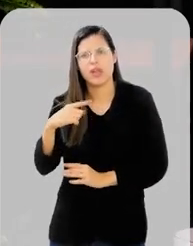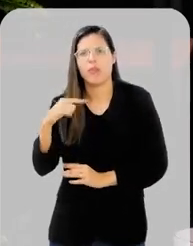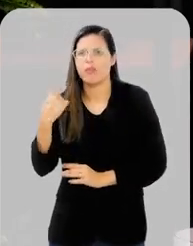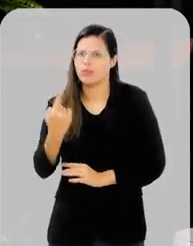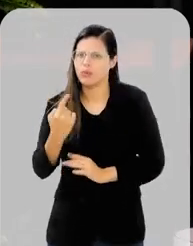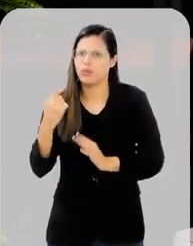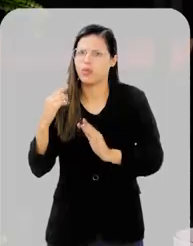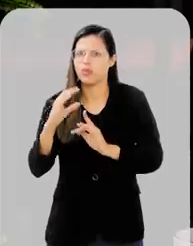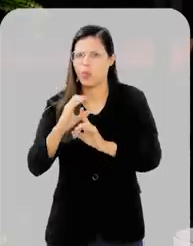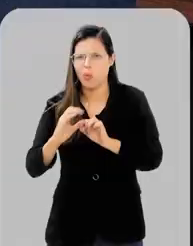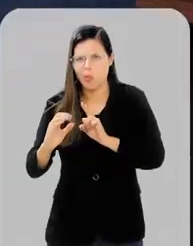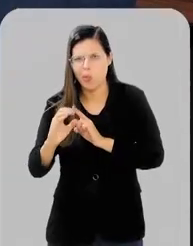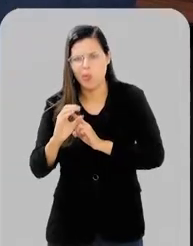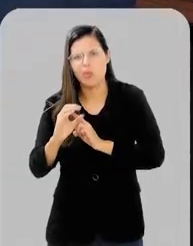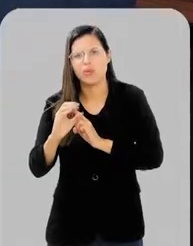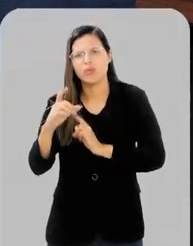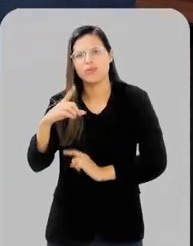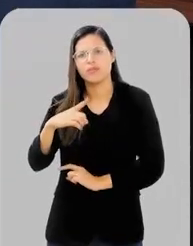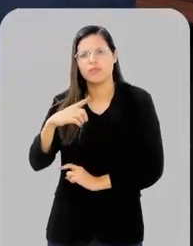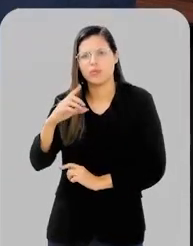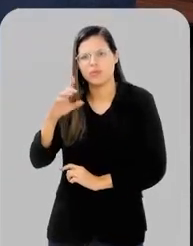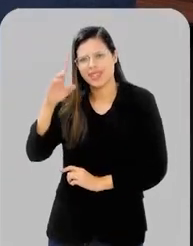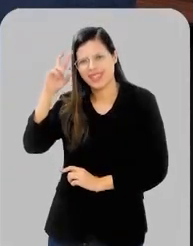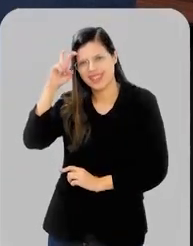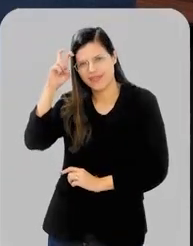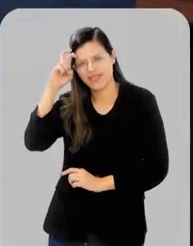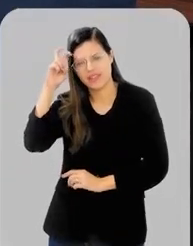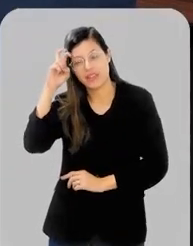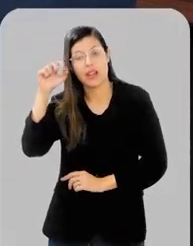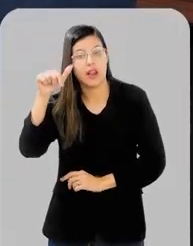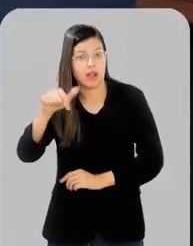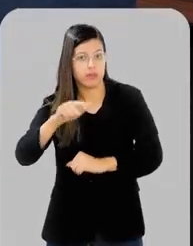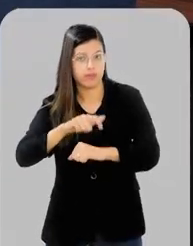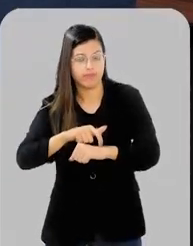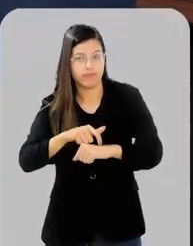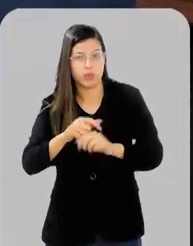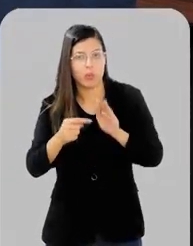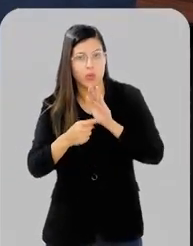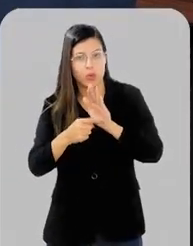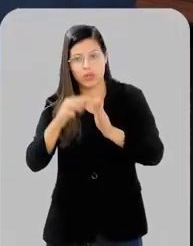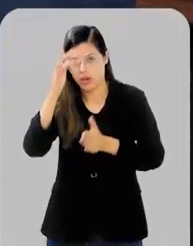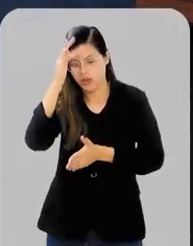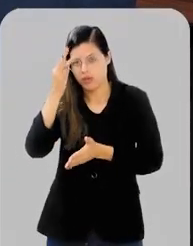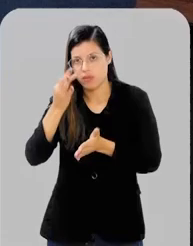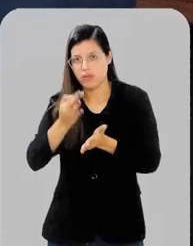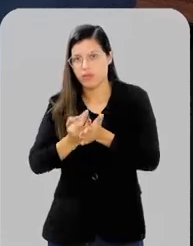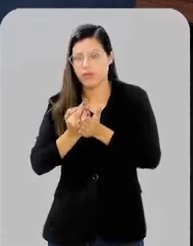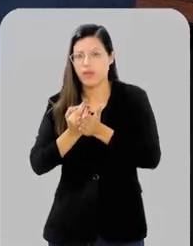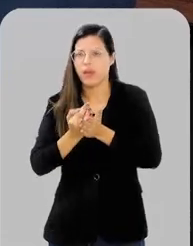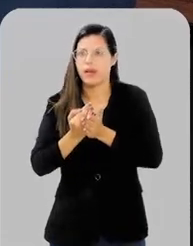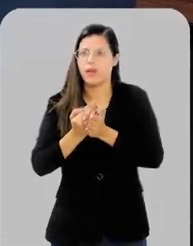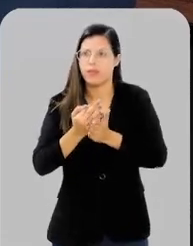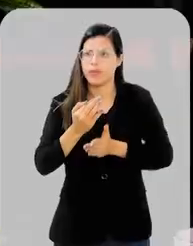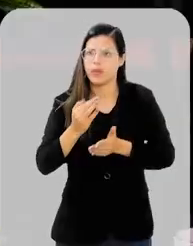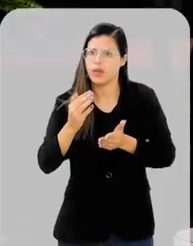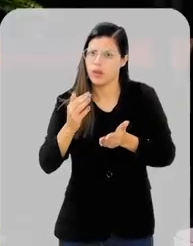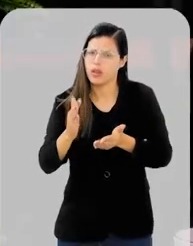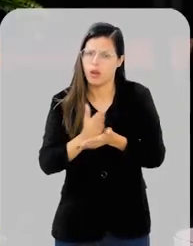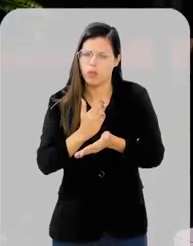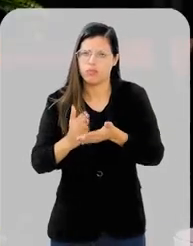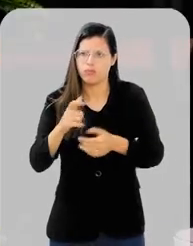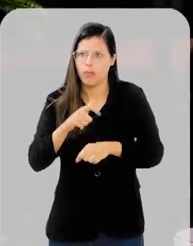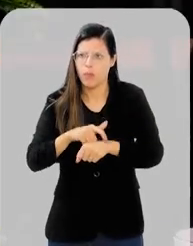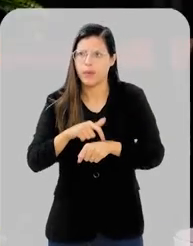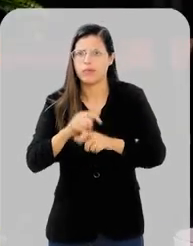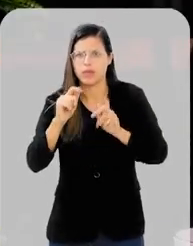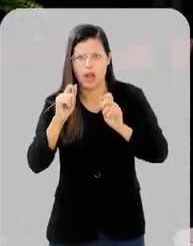missa que que é feito toda quinta-feira e ali é o momento de professar fé e eu falo também de algumas coisas da fé em alguns